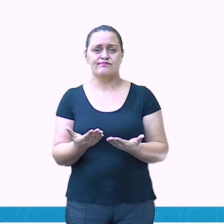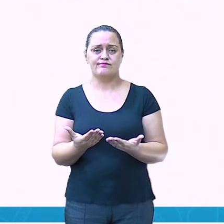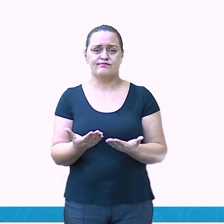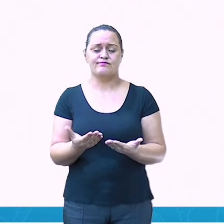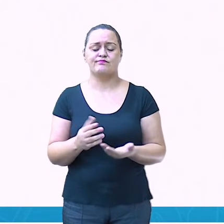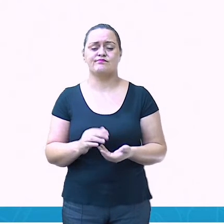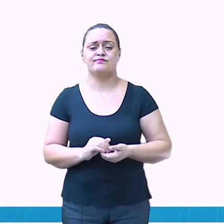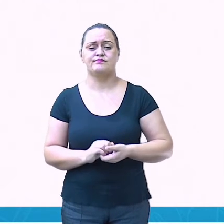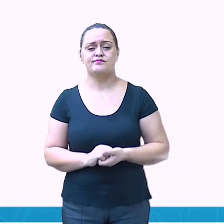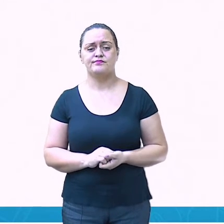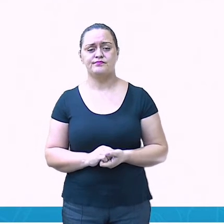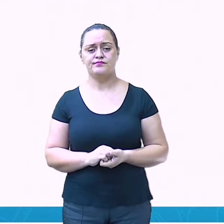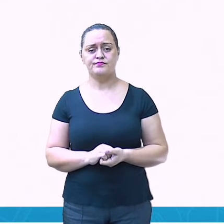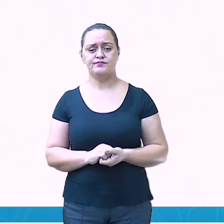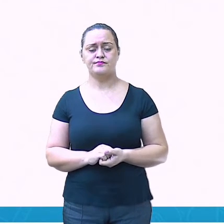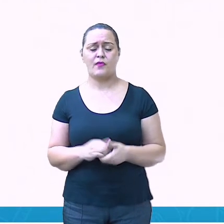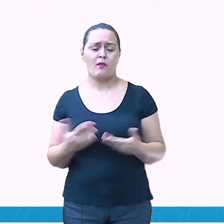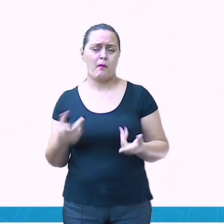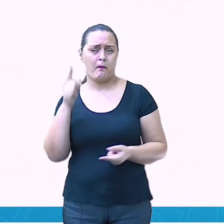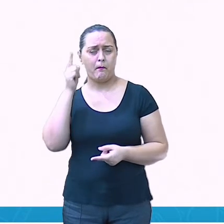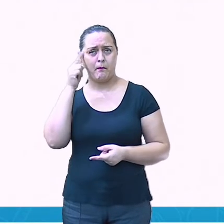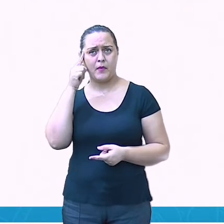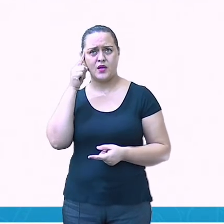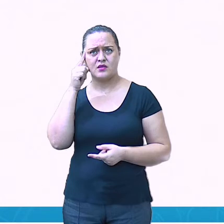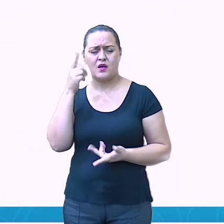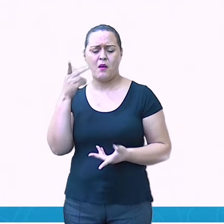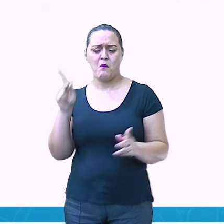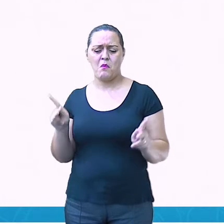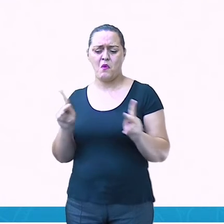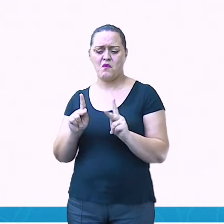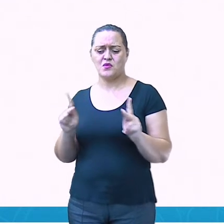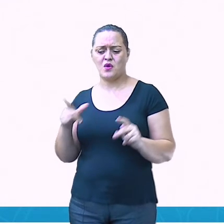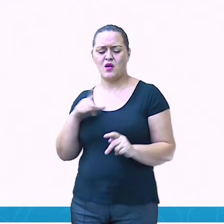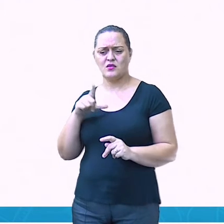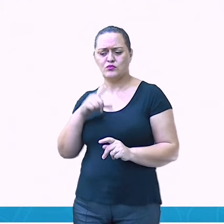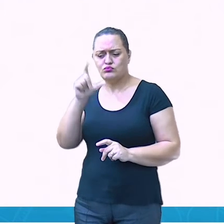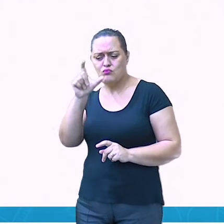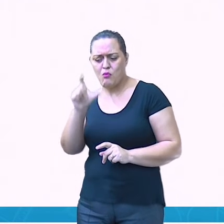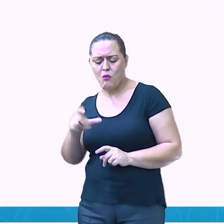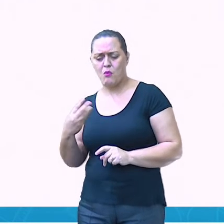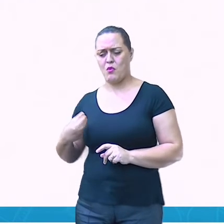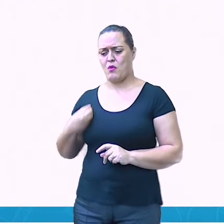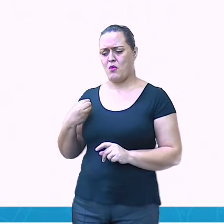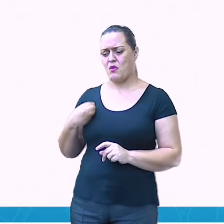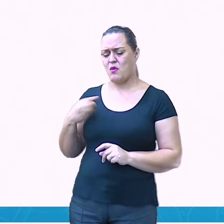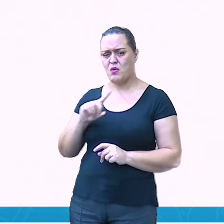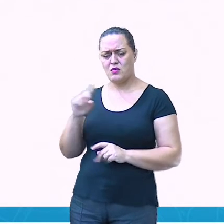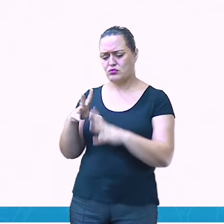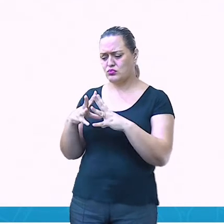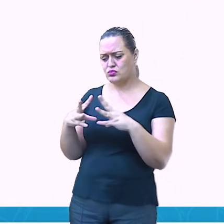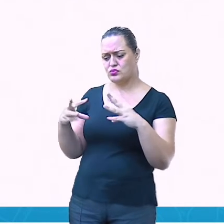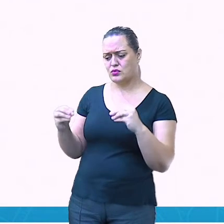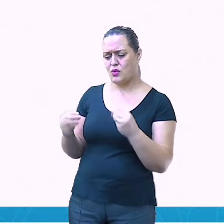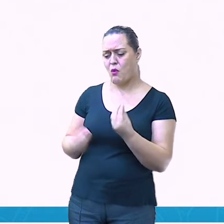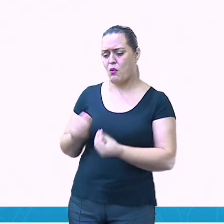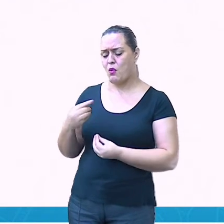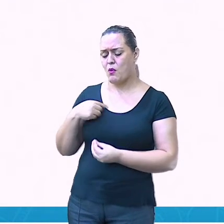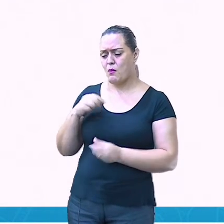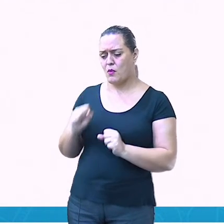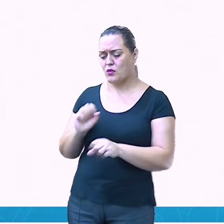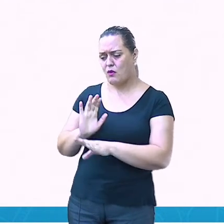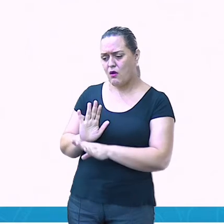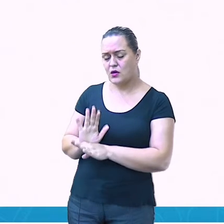estamos inseridos. Ah, professora, tem uma espécie que ela ainda não está em extinção. O que eu posso fazer para cuidar desta